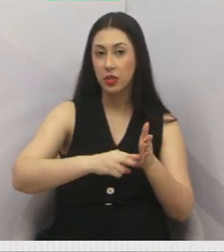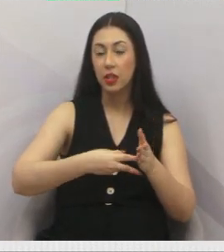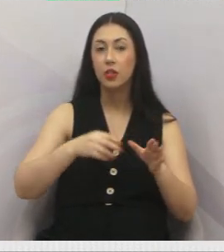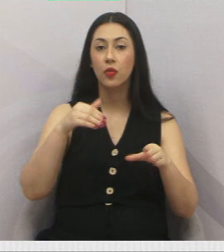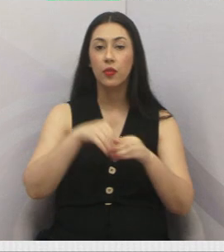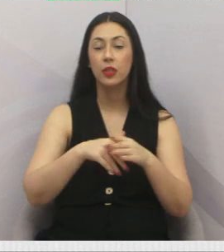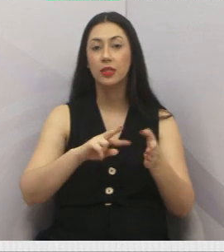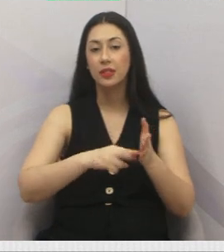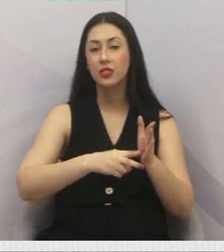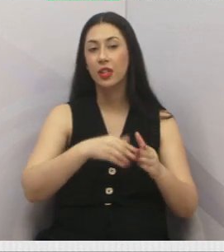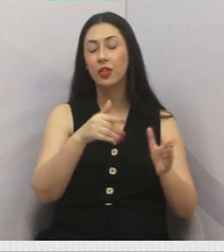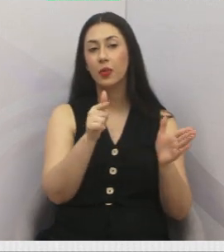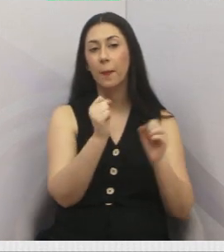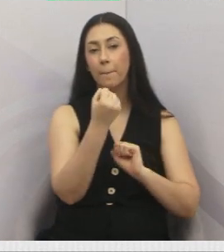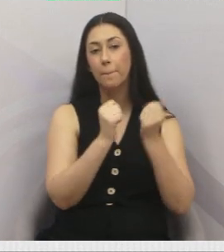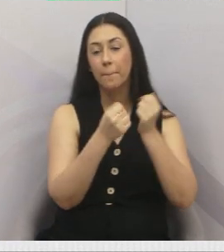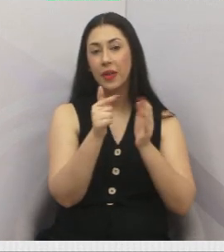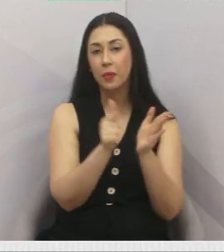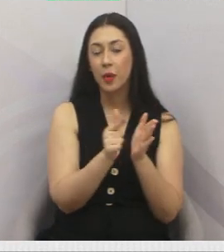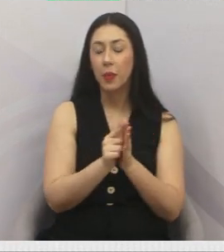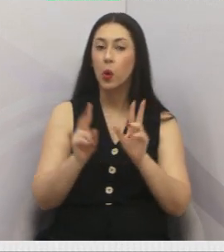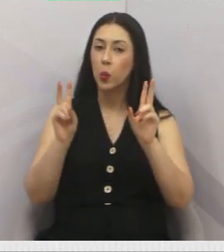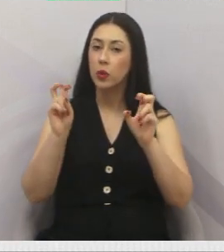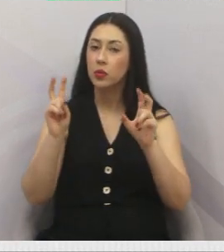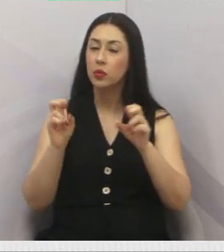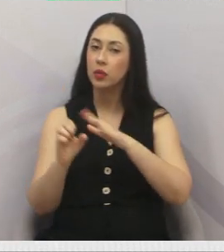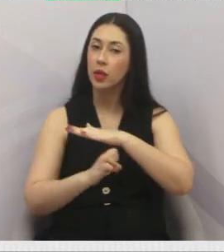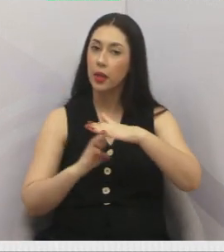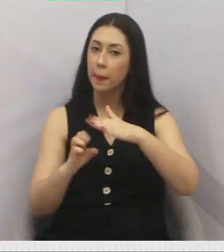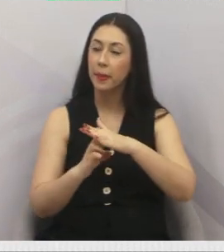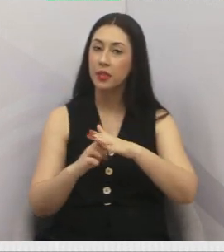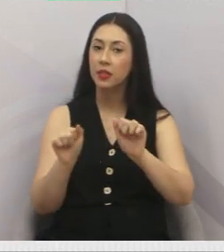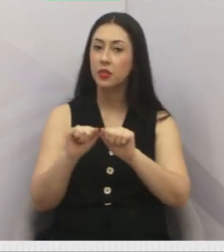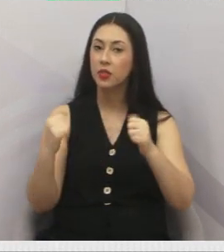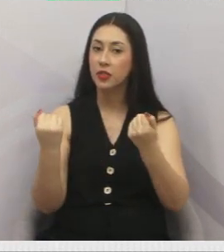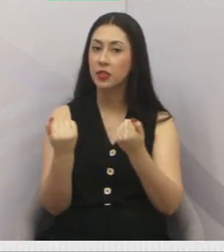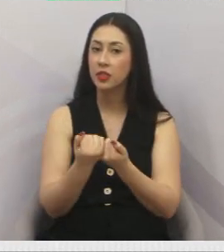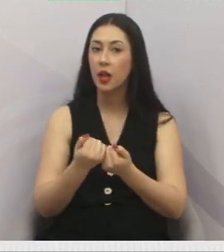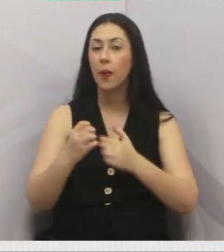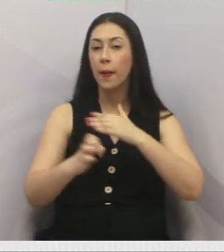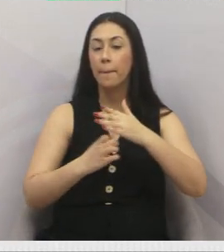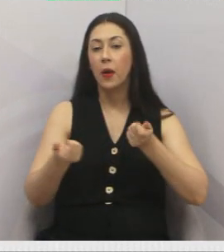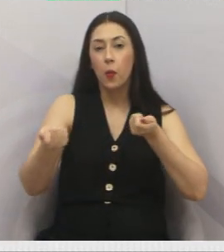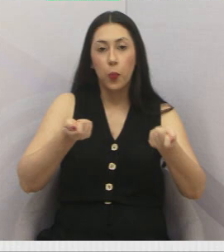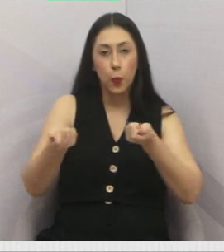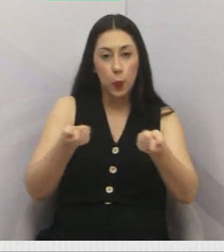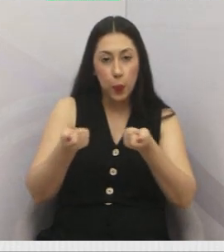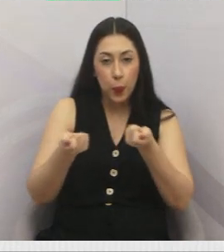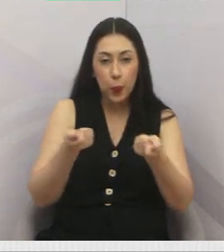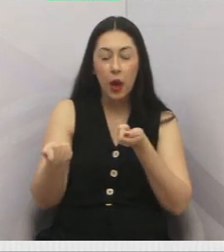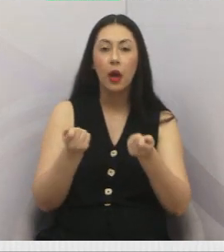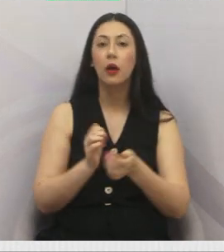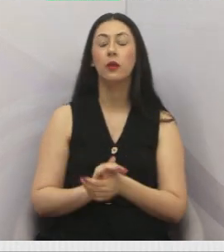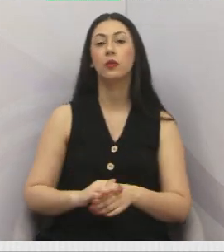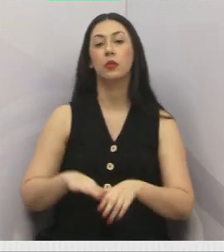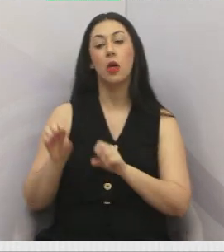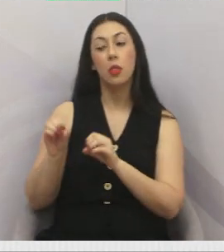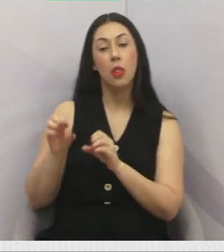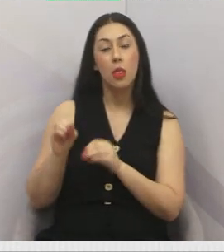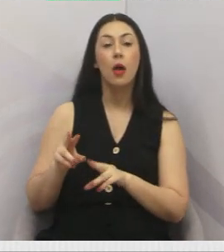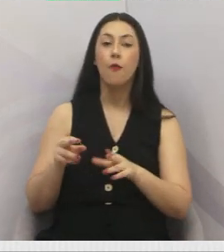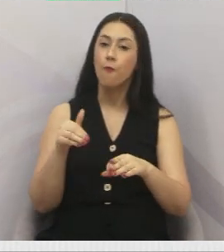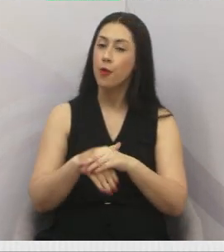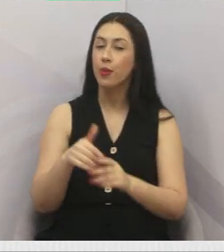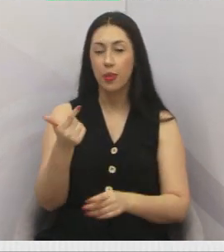Sindicatos Papeleiros. Segmento de Empresas, Associação das Empresas de Mineração. Segmento de Entidades Acadêmicas, voto em